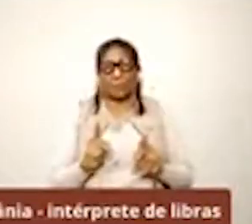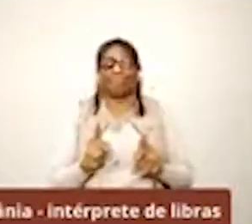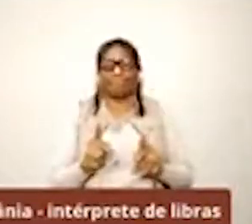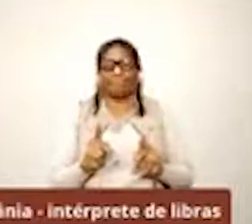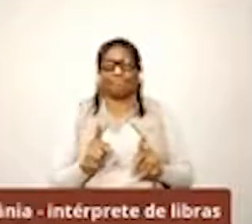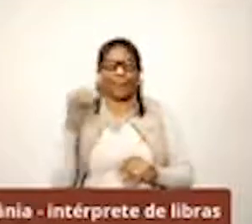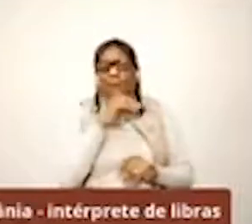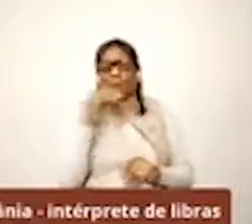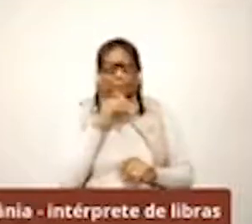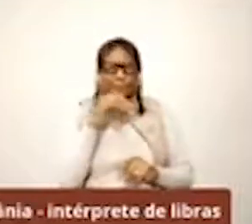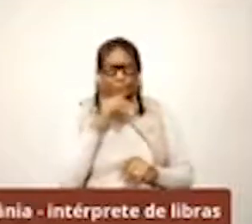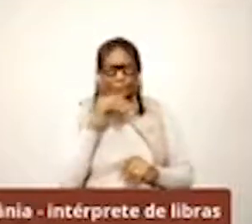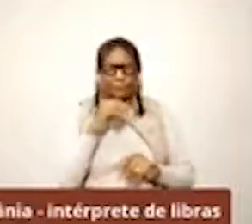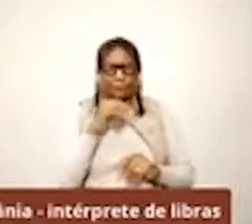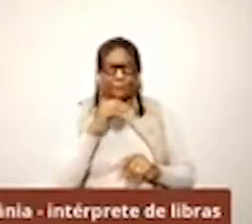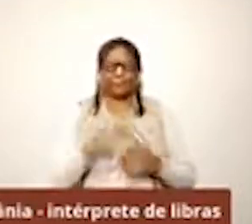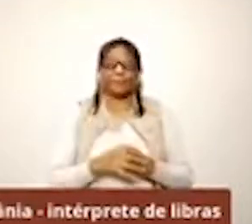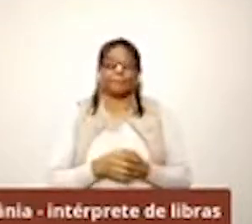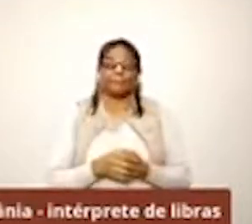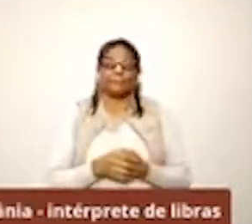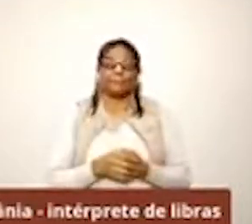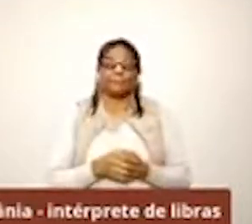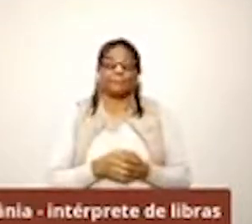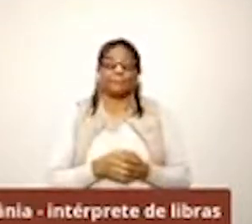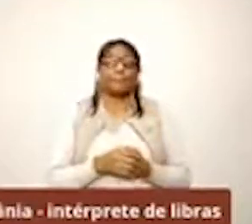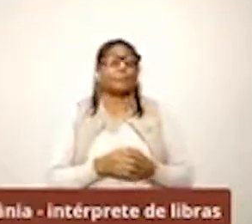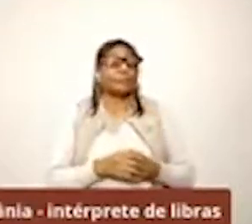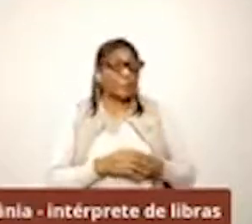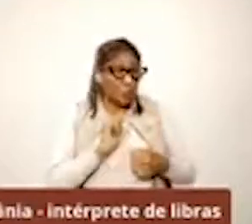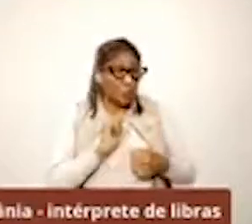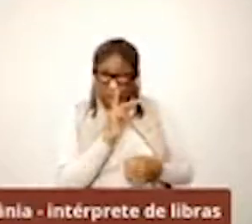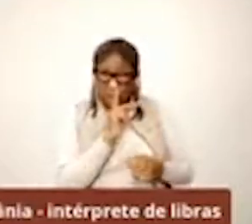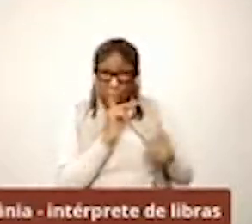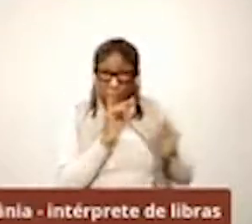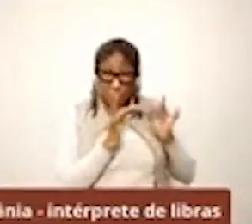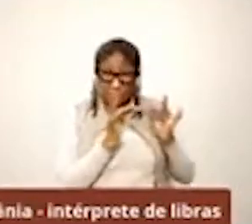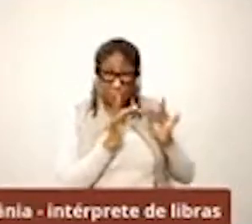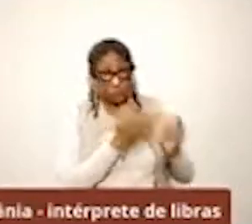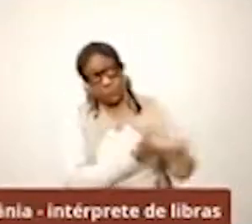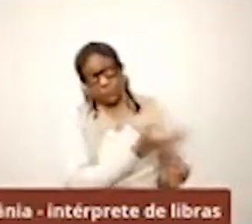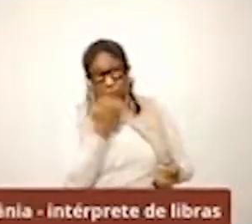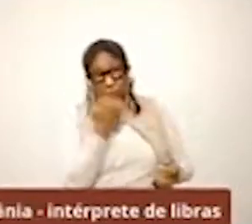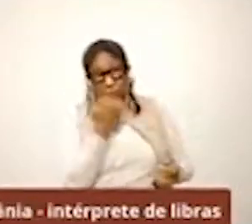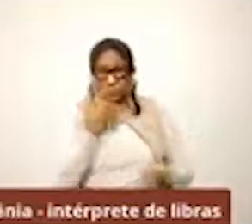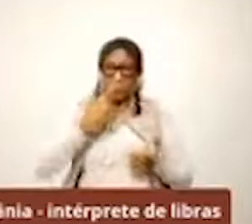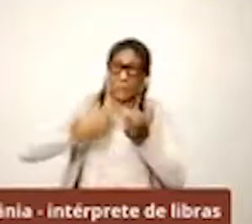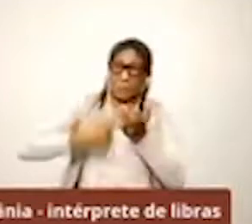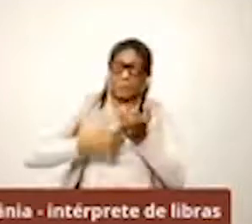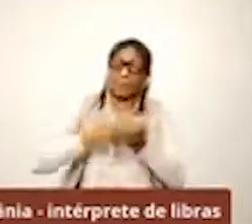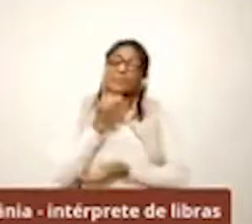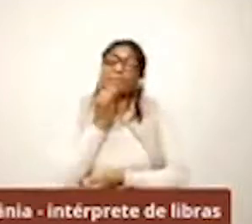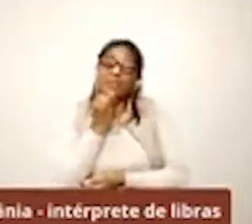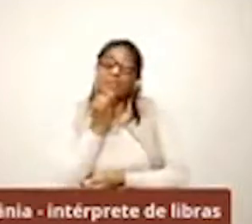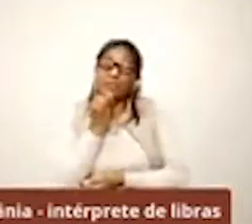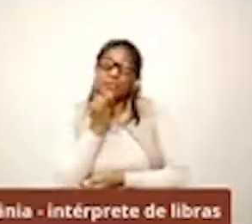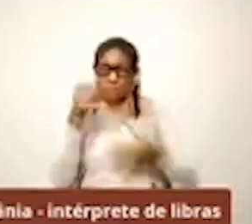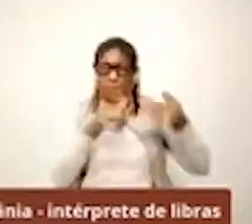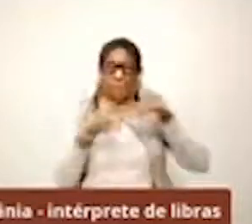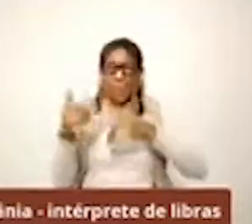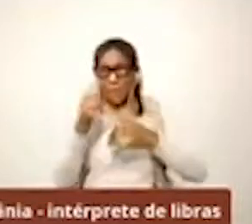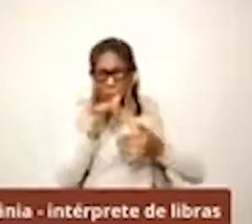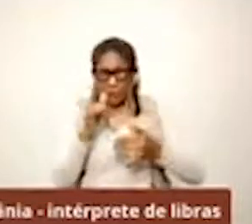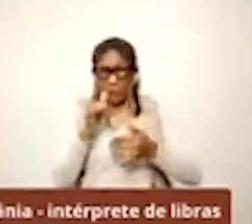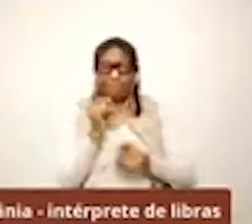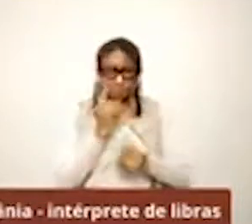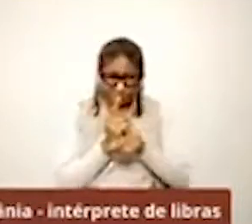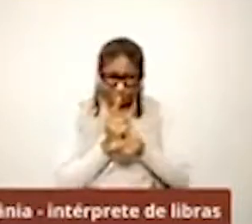para testá-las e, uma vez confirmada, confirmado o diagnóstico, isolá-las rapidamente. Então, isso é algo que o